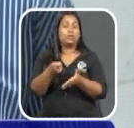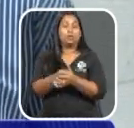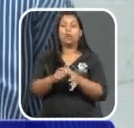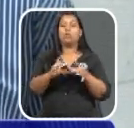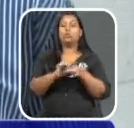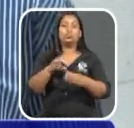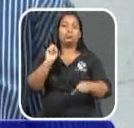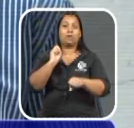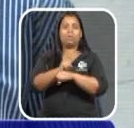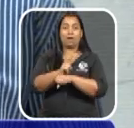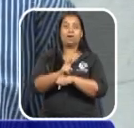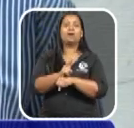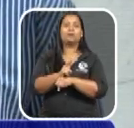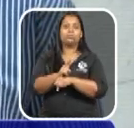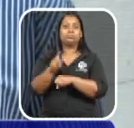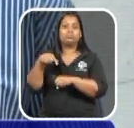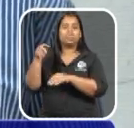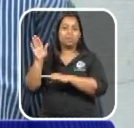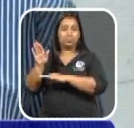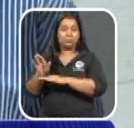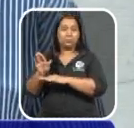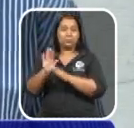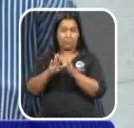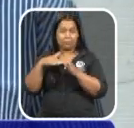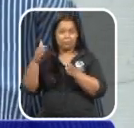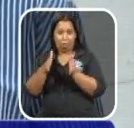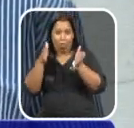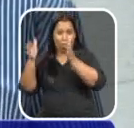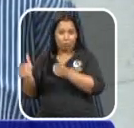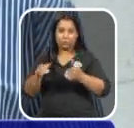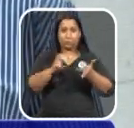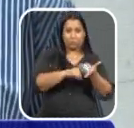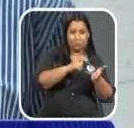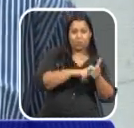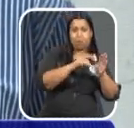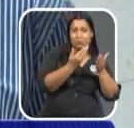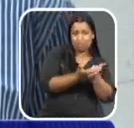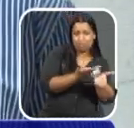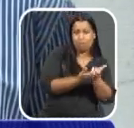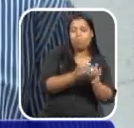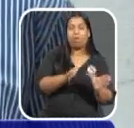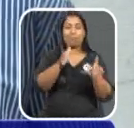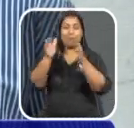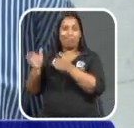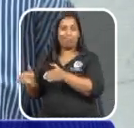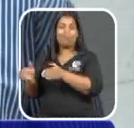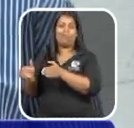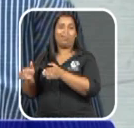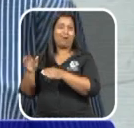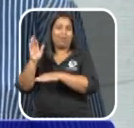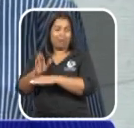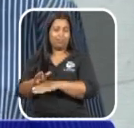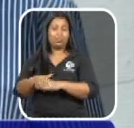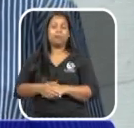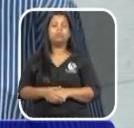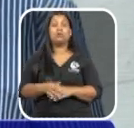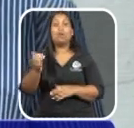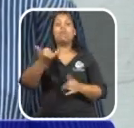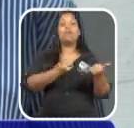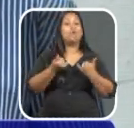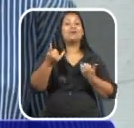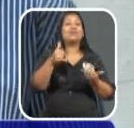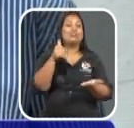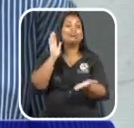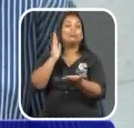de contraturno, né? Nós temos um grande problema aí que estão sendo extinguidas os contraturnos no município de São José do Rio